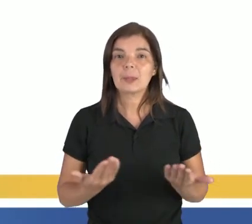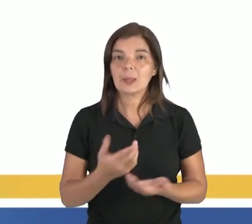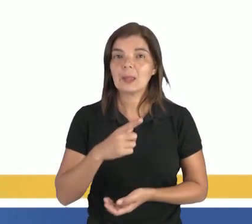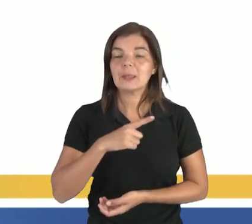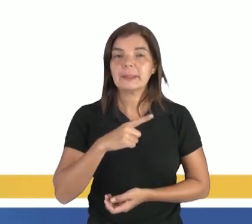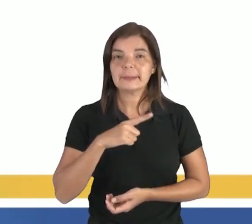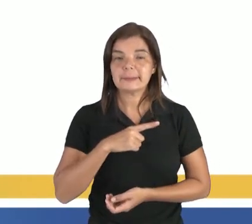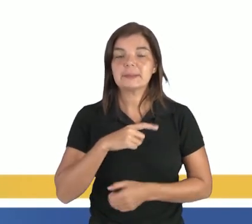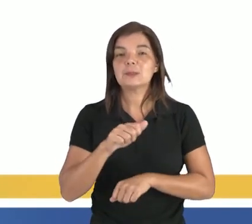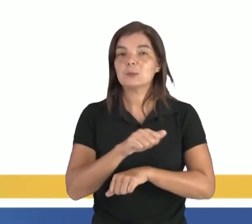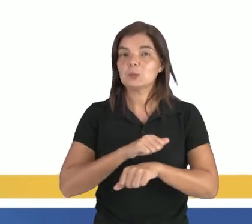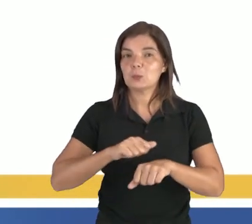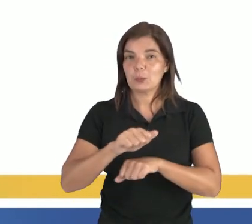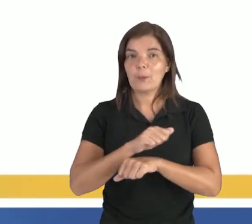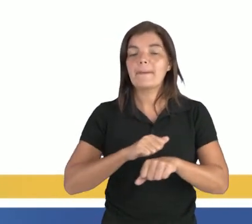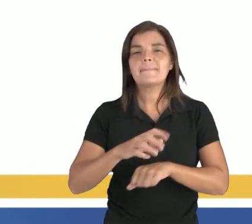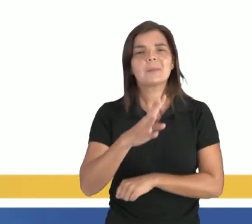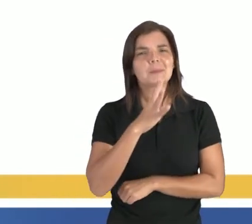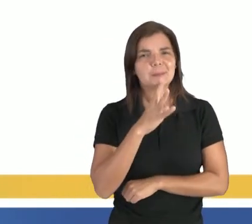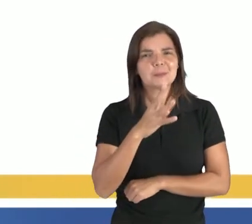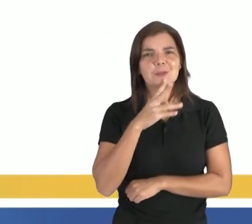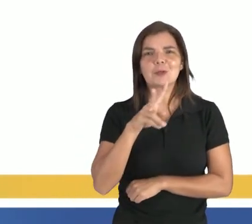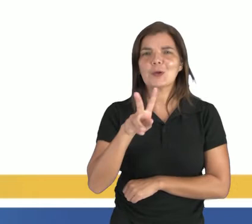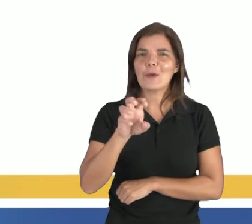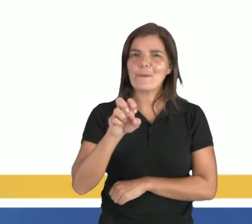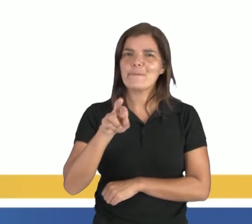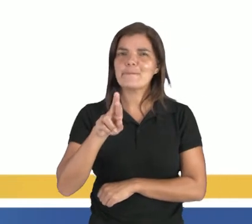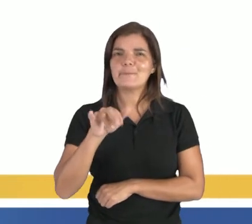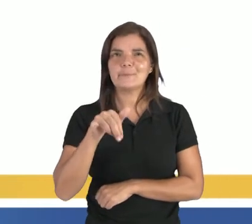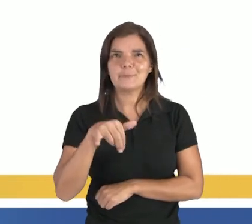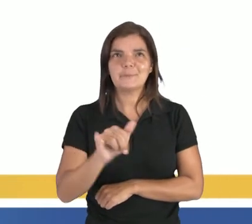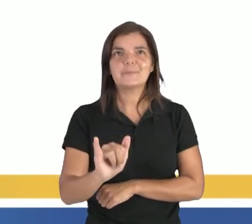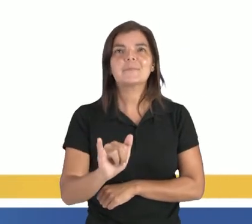Temos um outro advérbio também bem conhecido